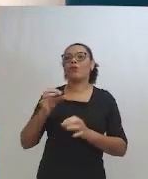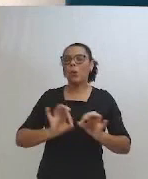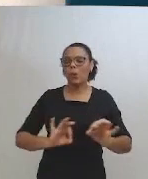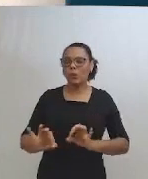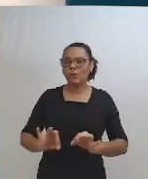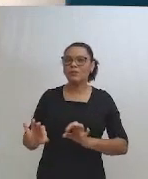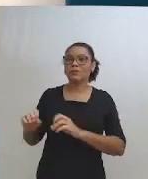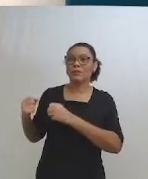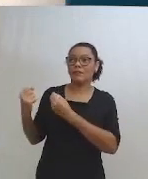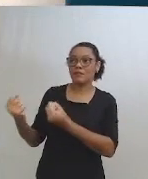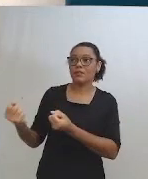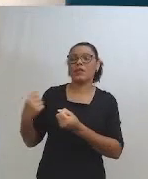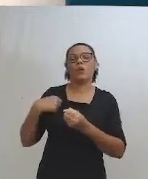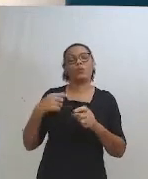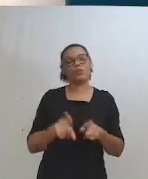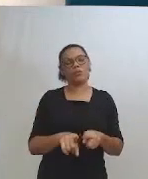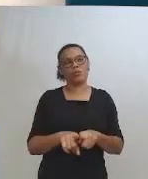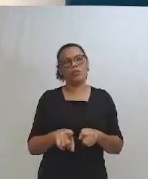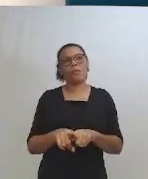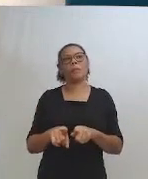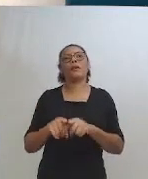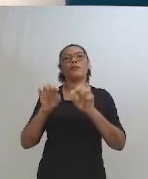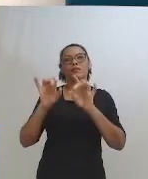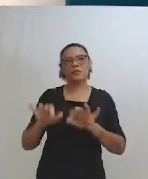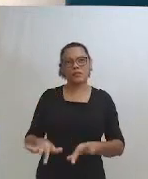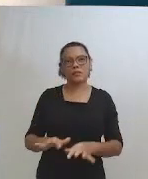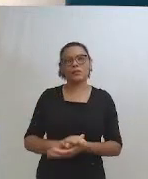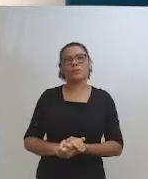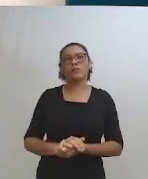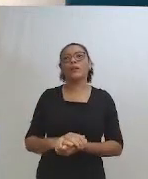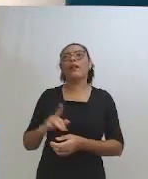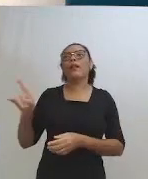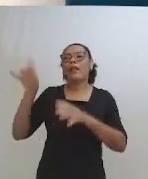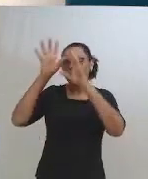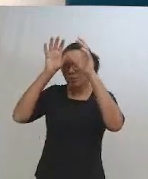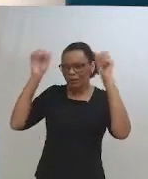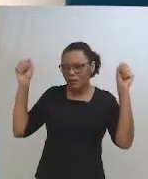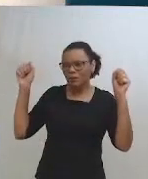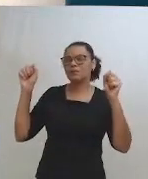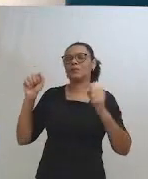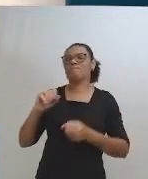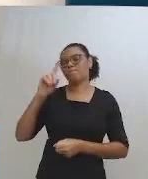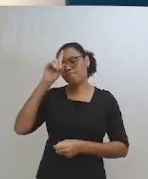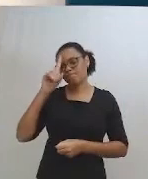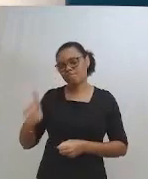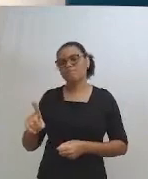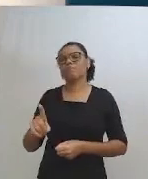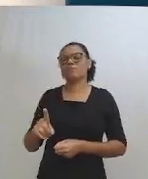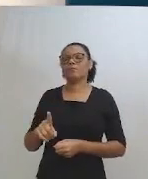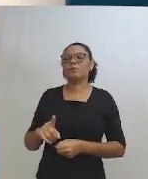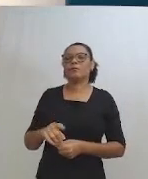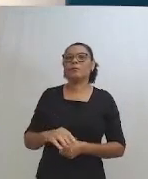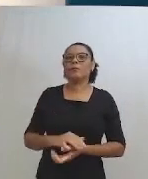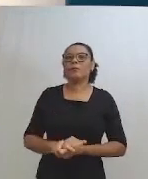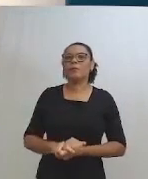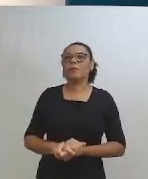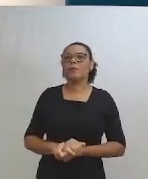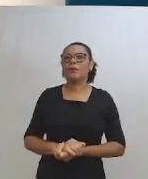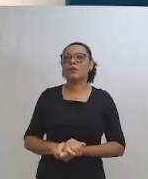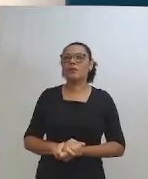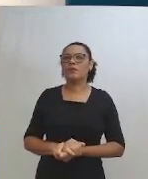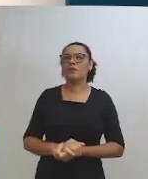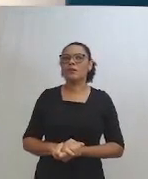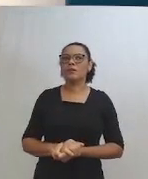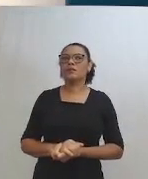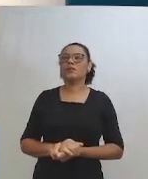também a transcrição. O tribunal denegou a ordem de habeas corpus, afirmando que a custódia cautelar foi decretada de forma fundamentada e mantida em